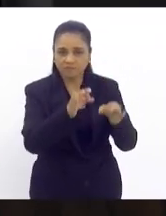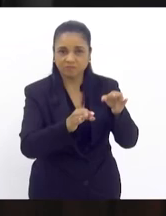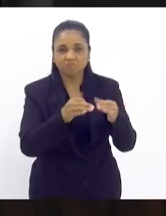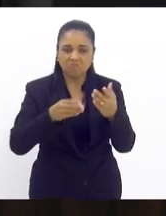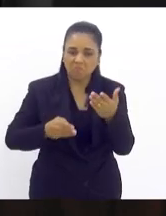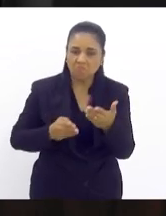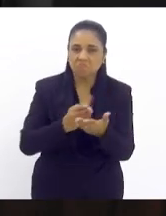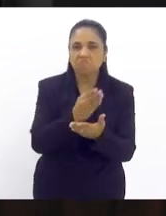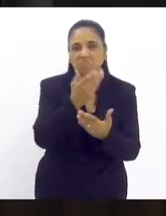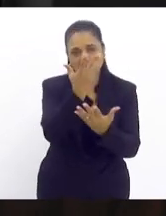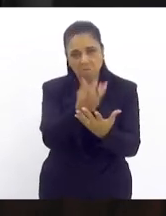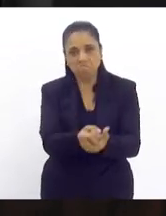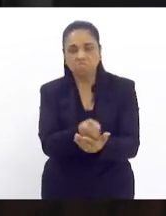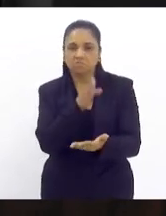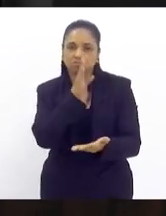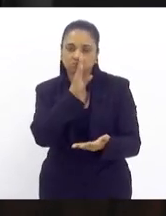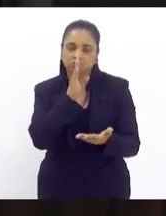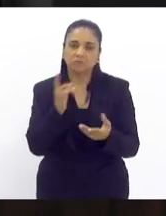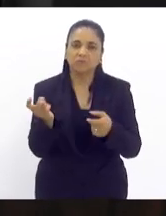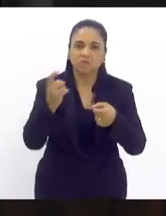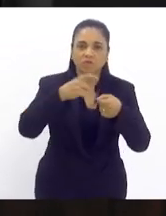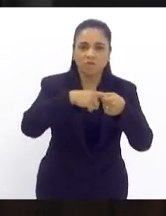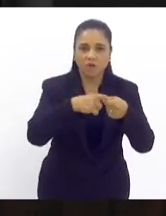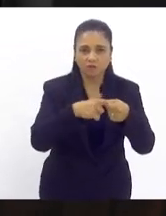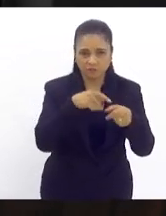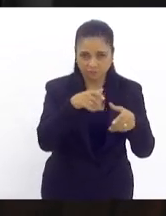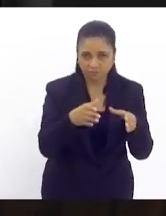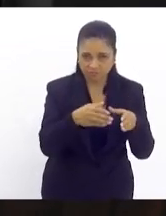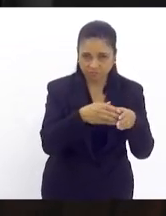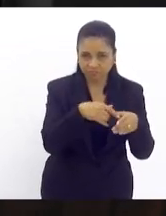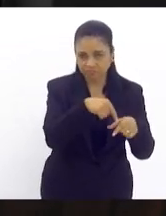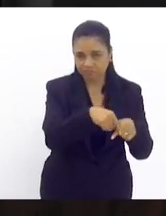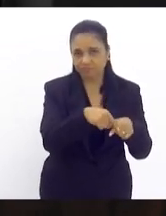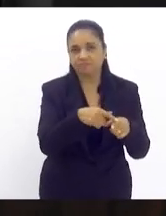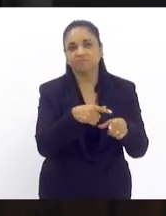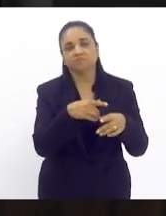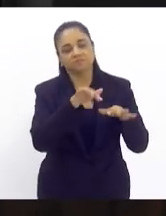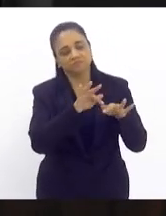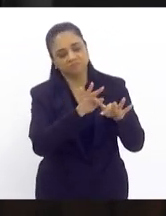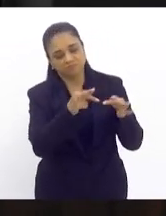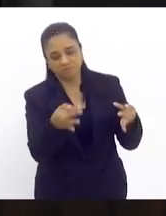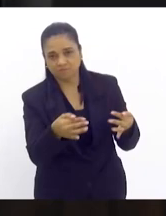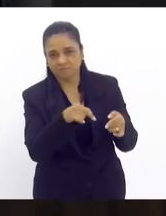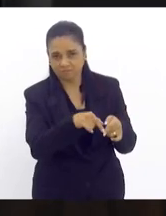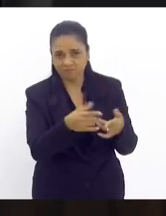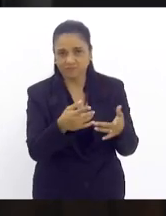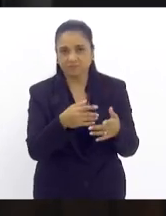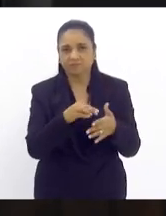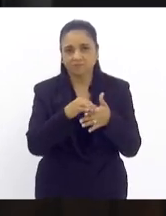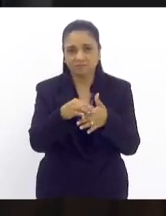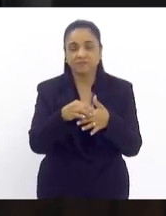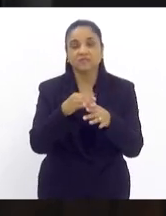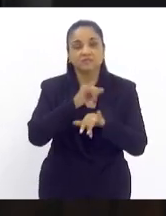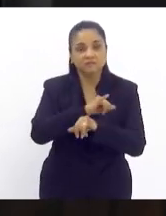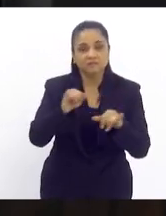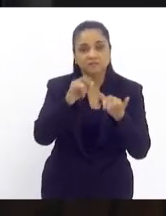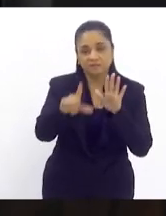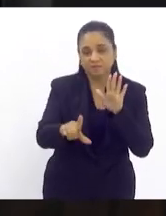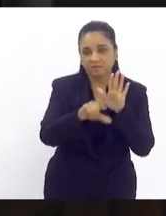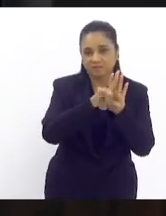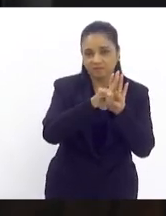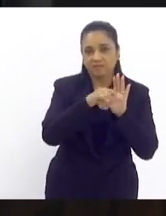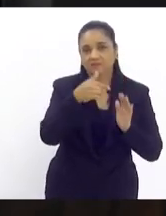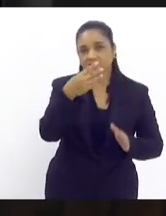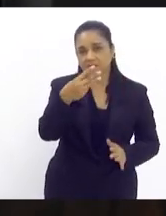aprovam, permaneçam como estão. Retorno ao autor para a transformação em indicação simples. Anuncio, indicação legislativa